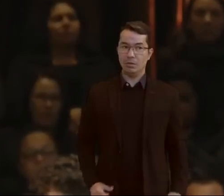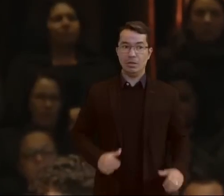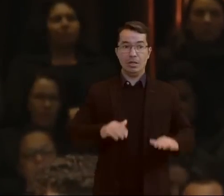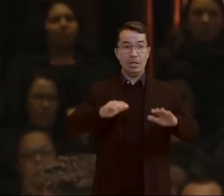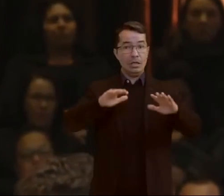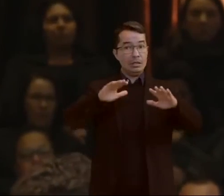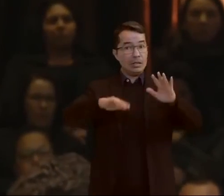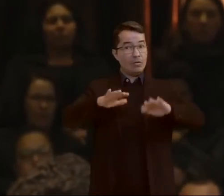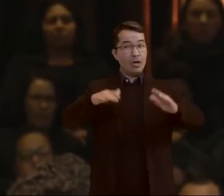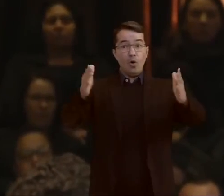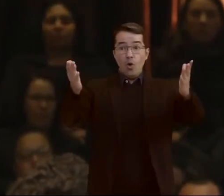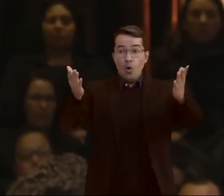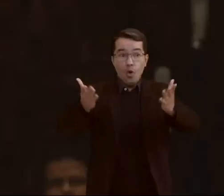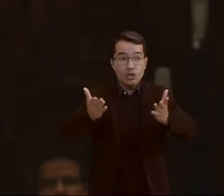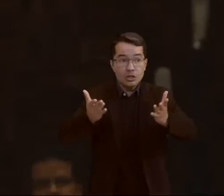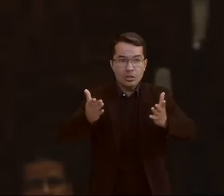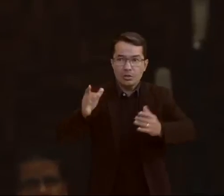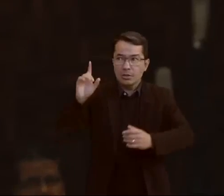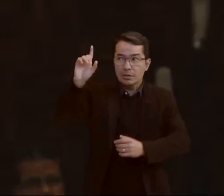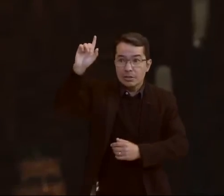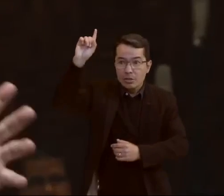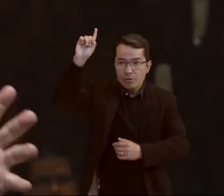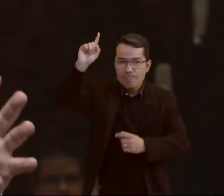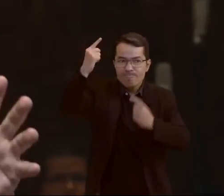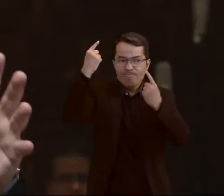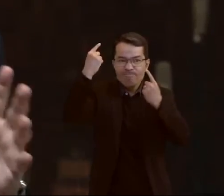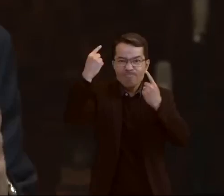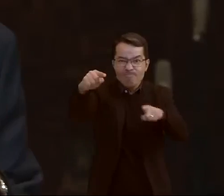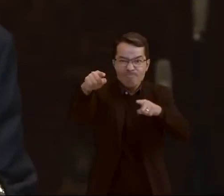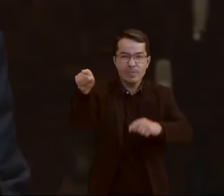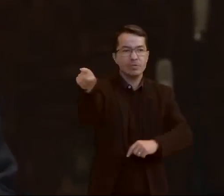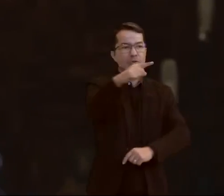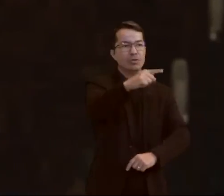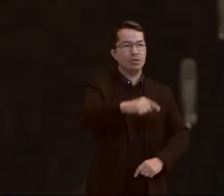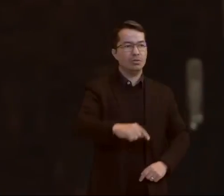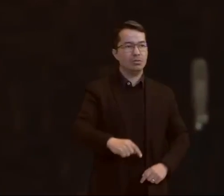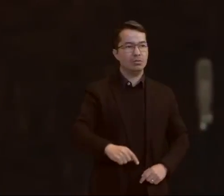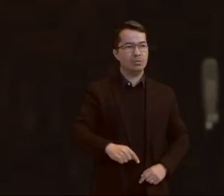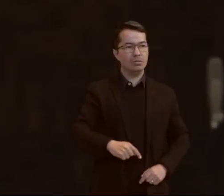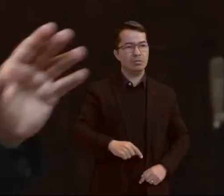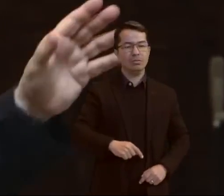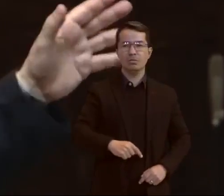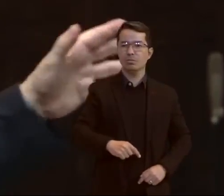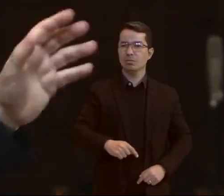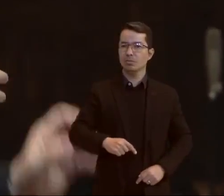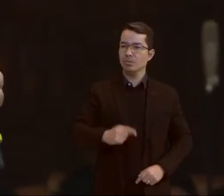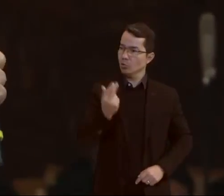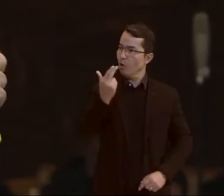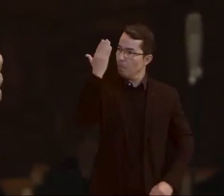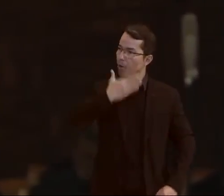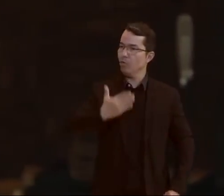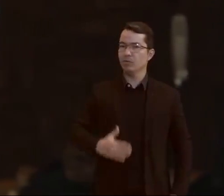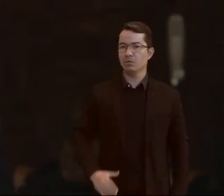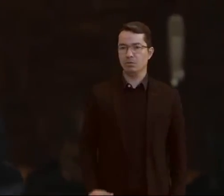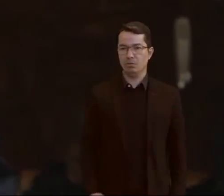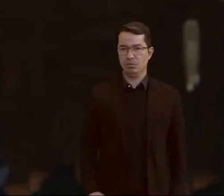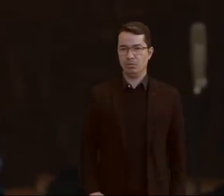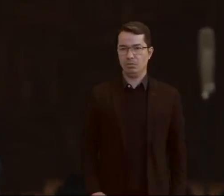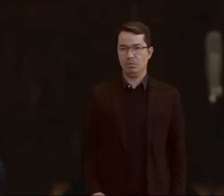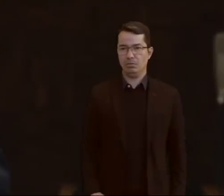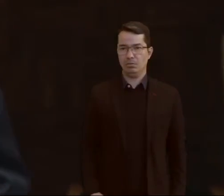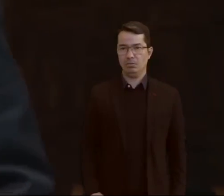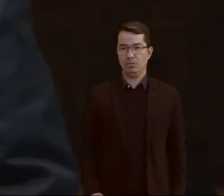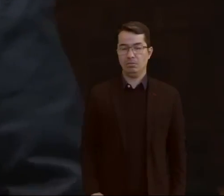esteja confrontando você. E eu queria encerrar esse momento de meditação para a gente orar, porque logo depois a gente vai celebrar a ceia do